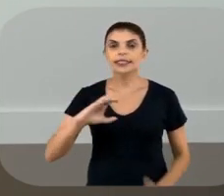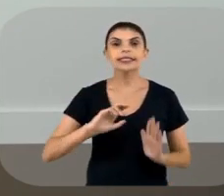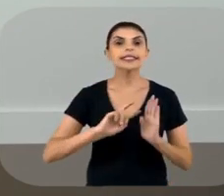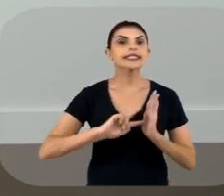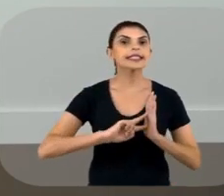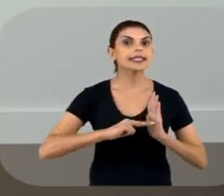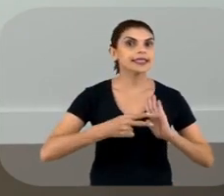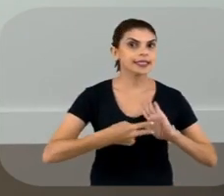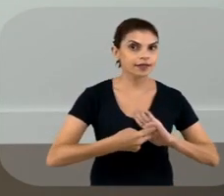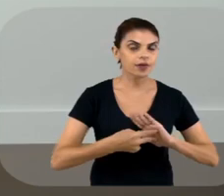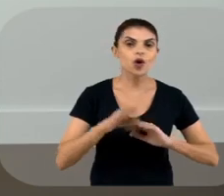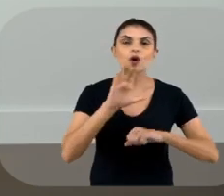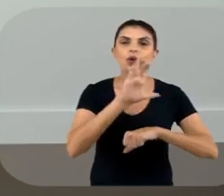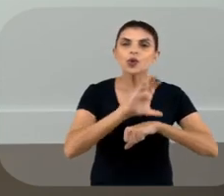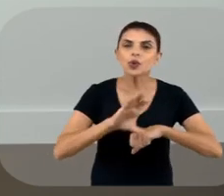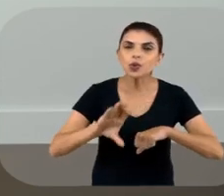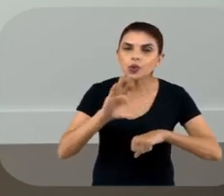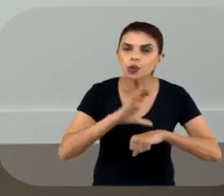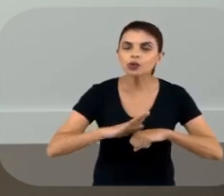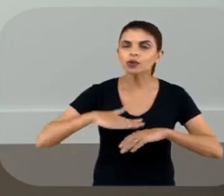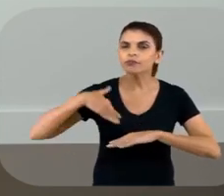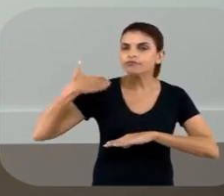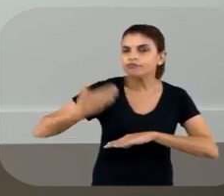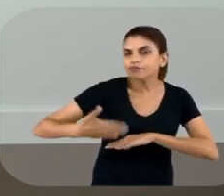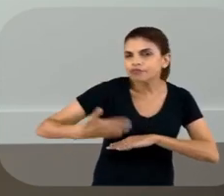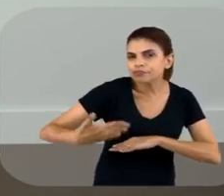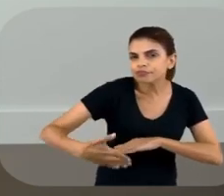que significa cursos